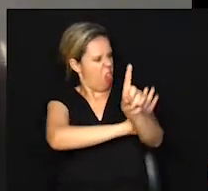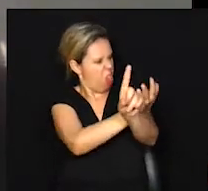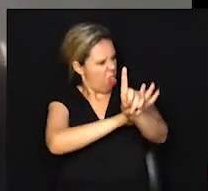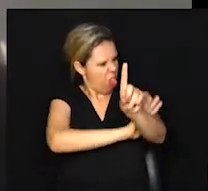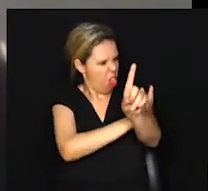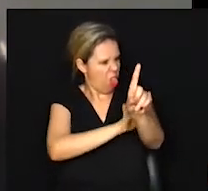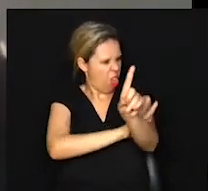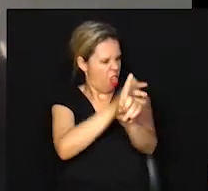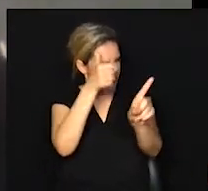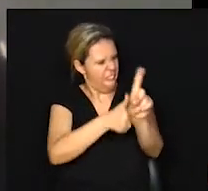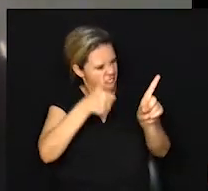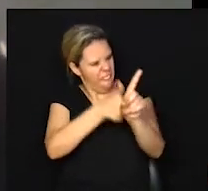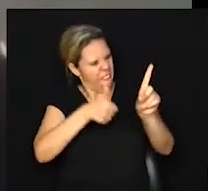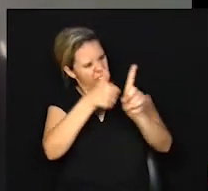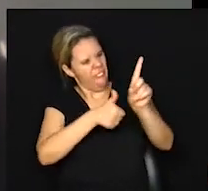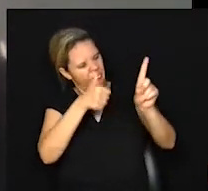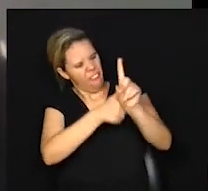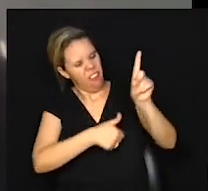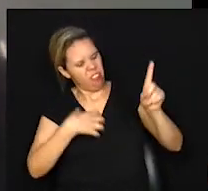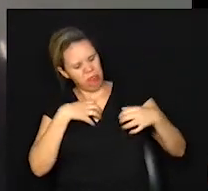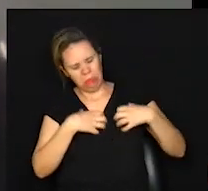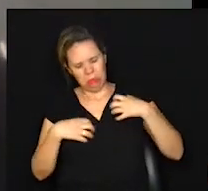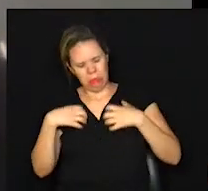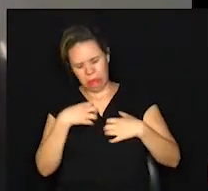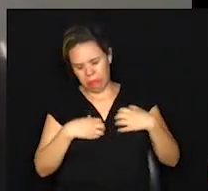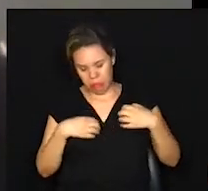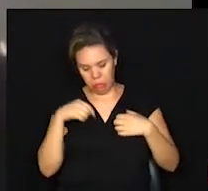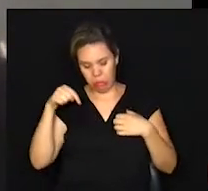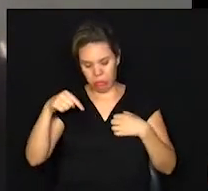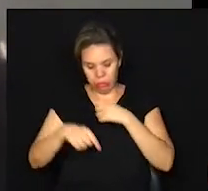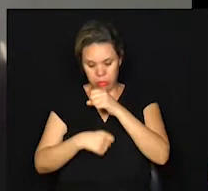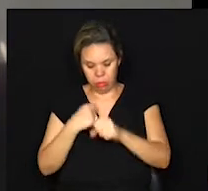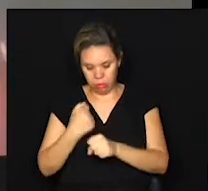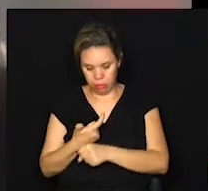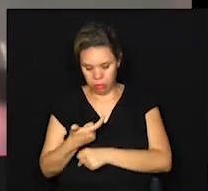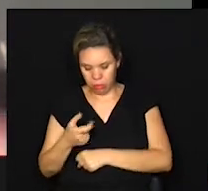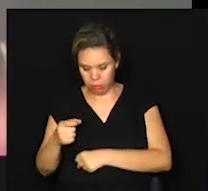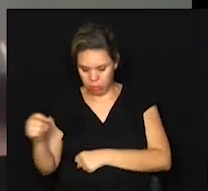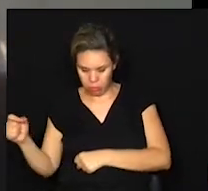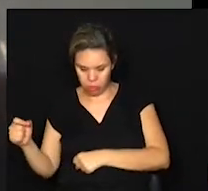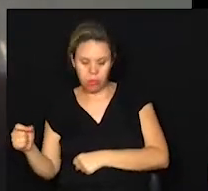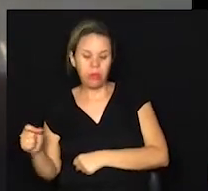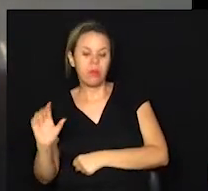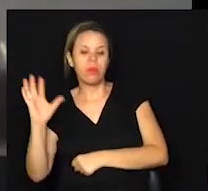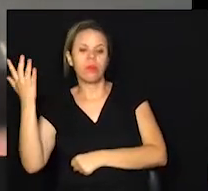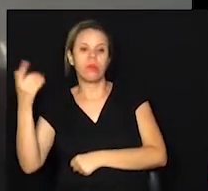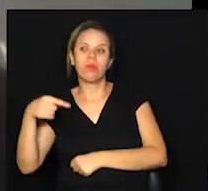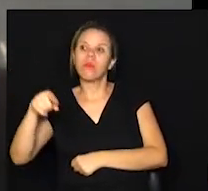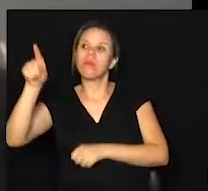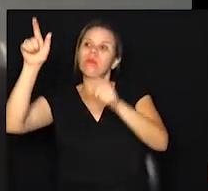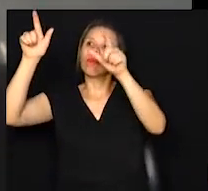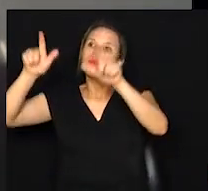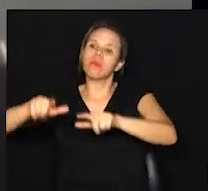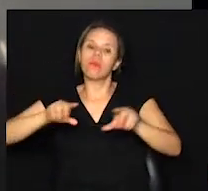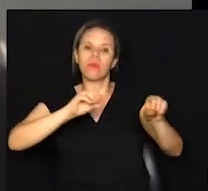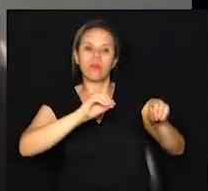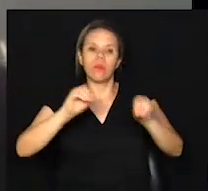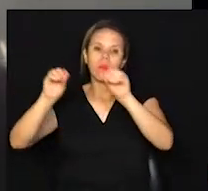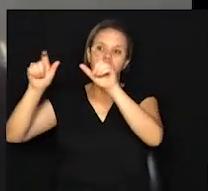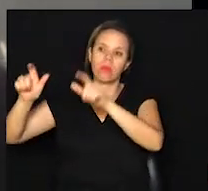incomodou, e ela teria, neste ano de 2020, que ir para um campus onde